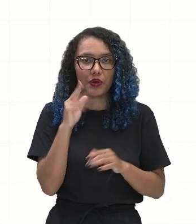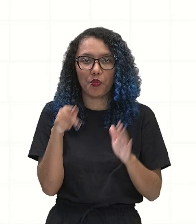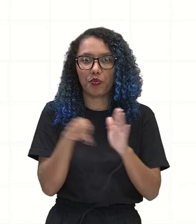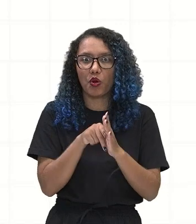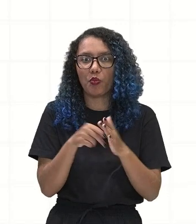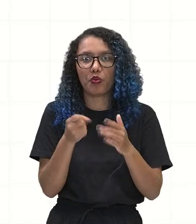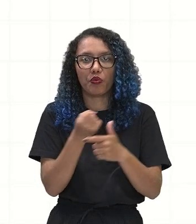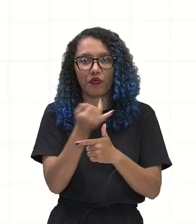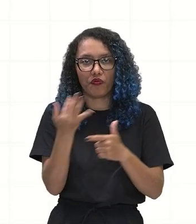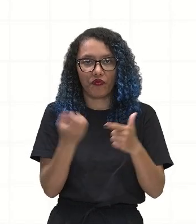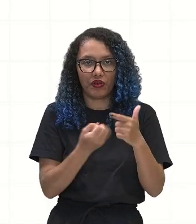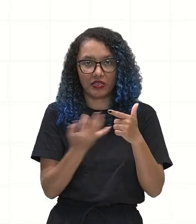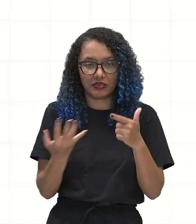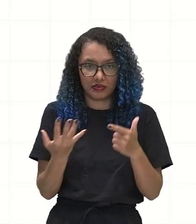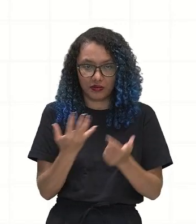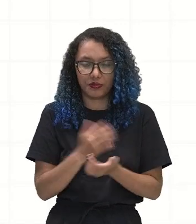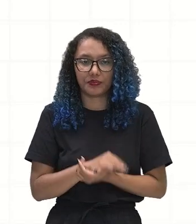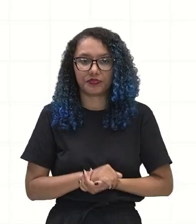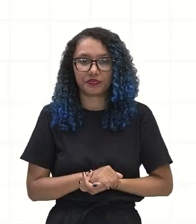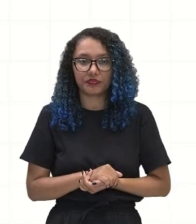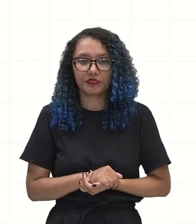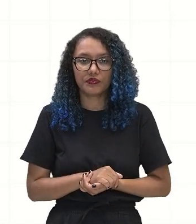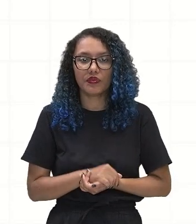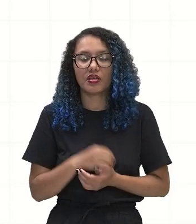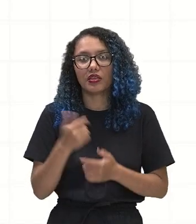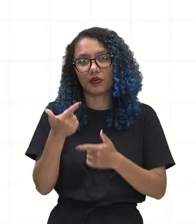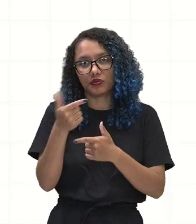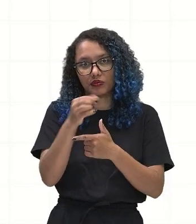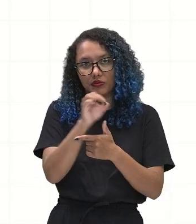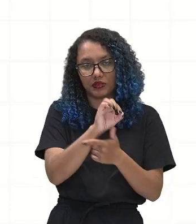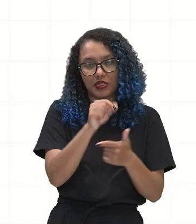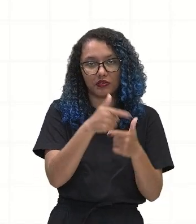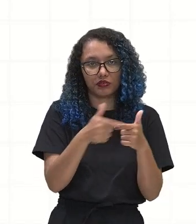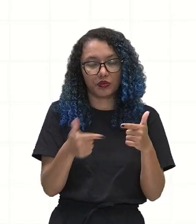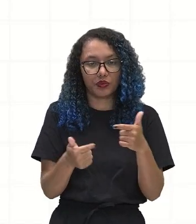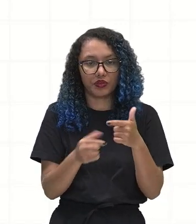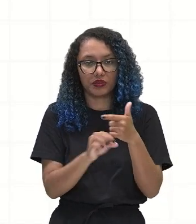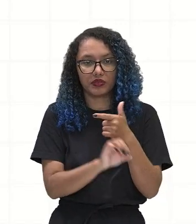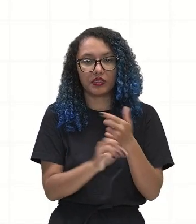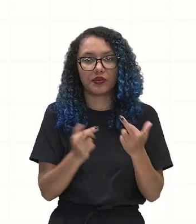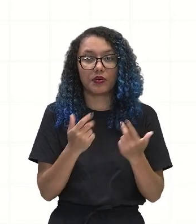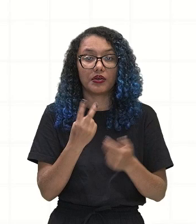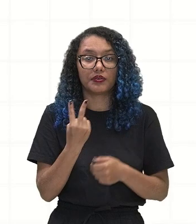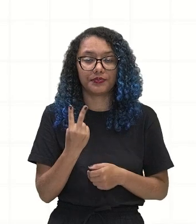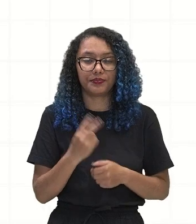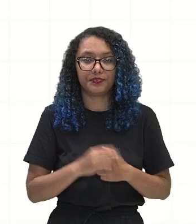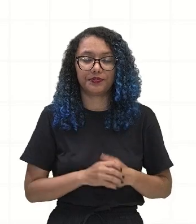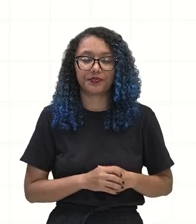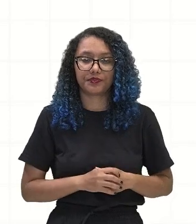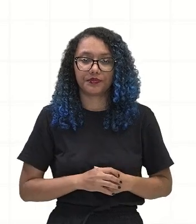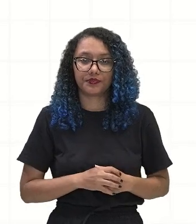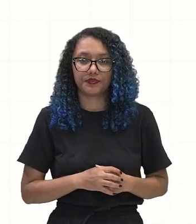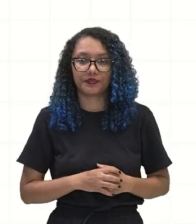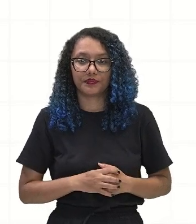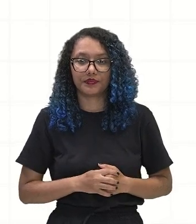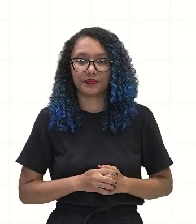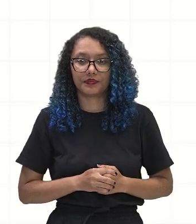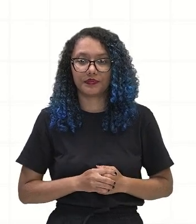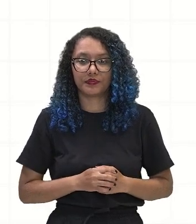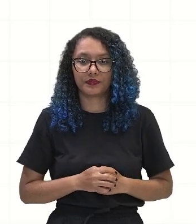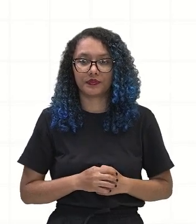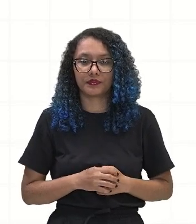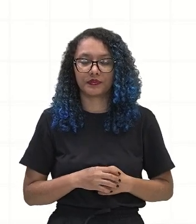né, 200 dividido para 100 é igual a 2.